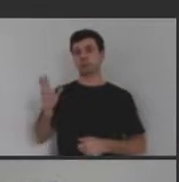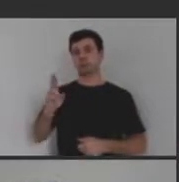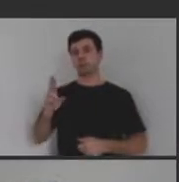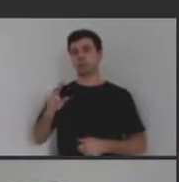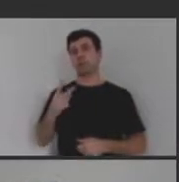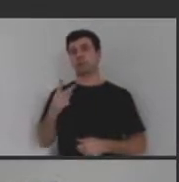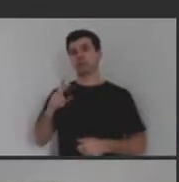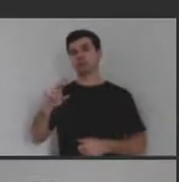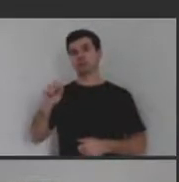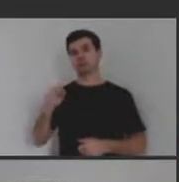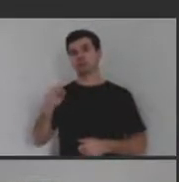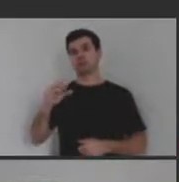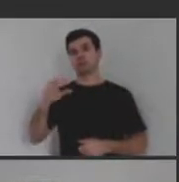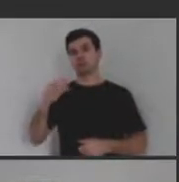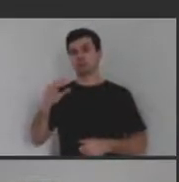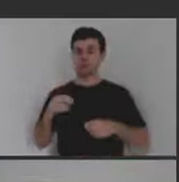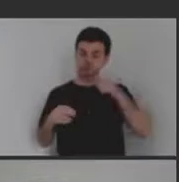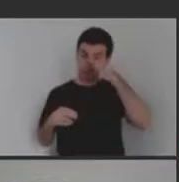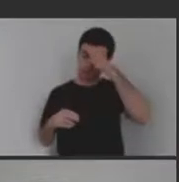R$ 185.596,28.